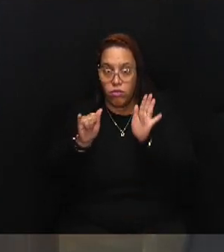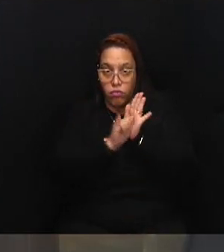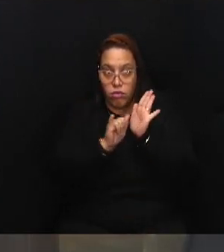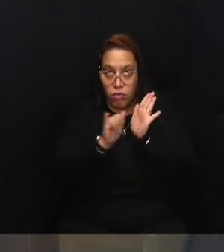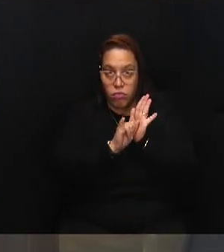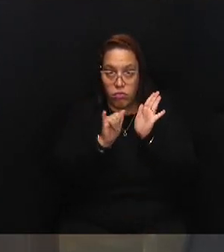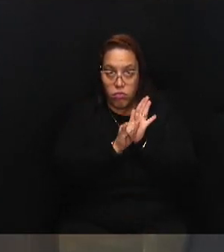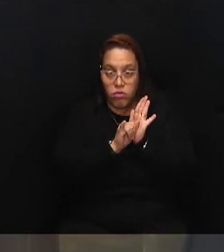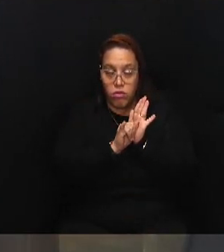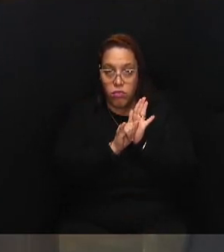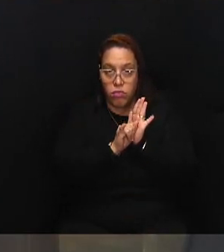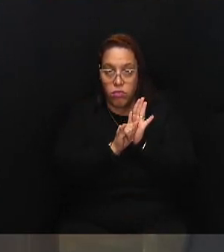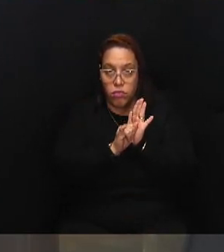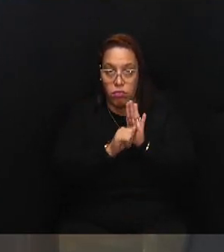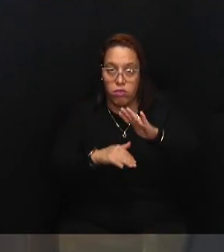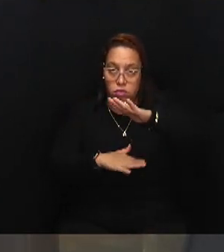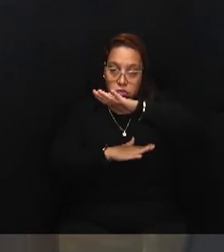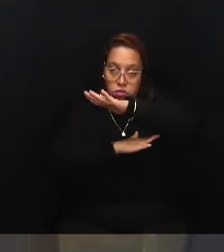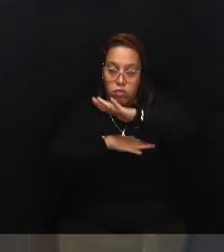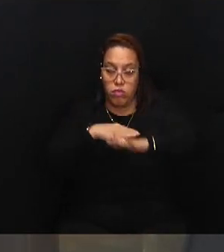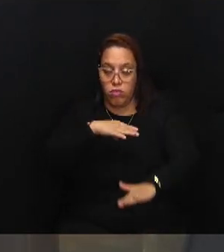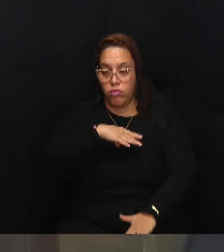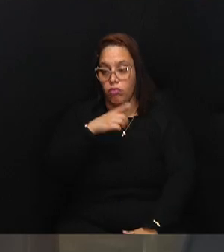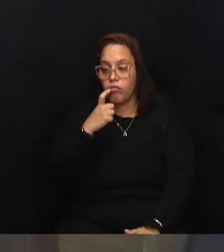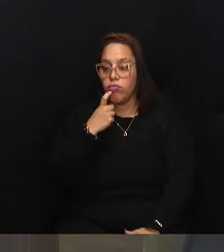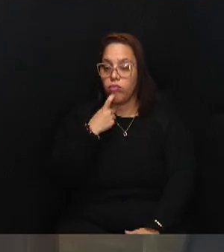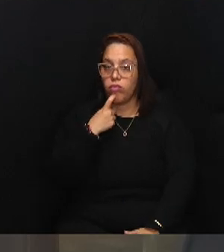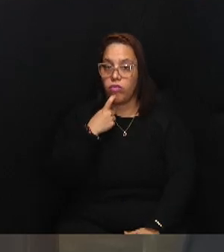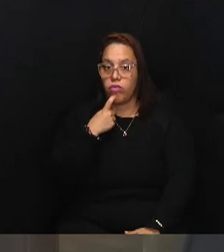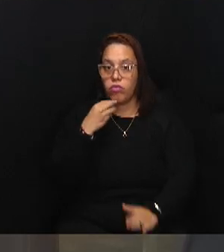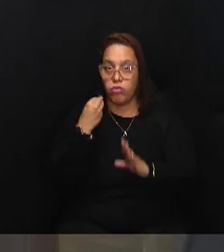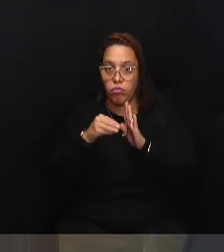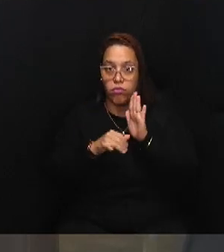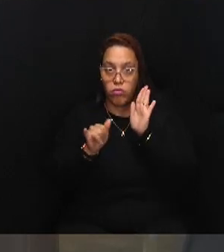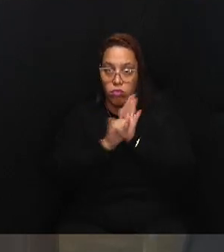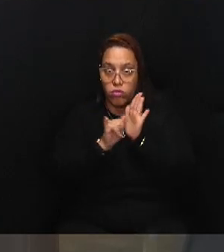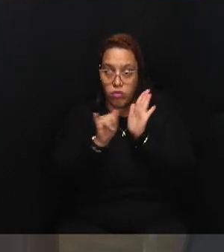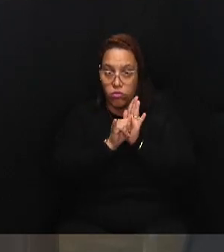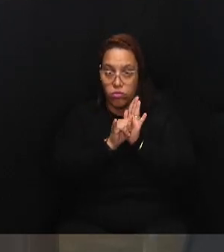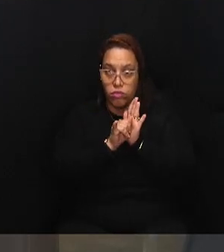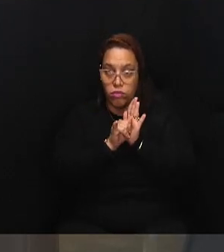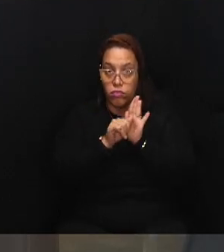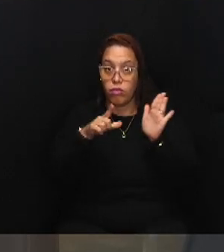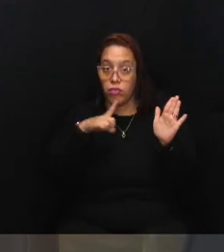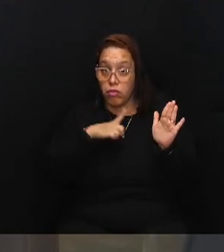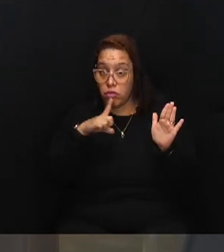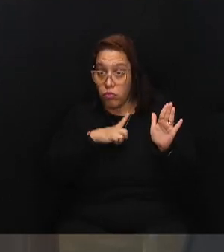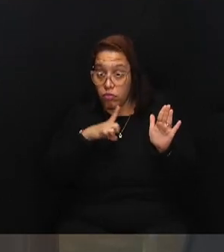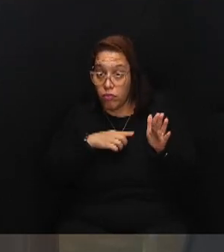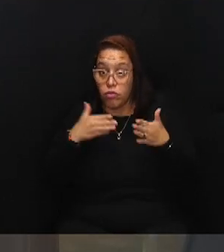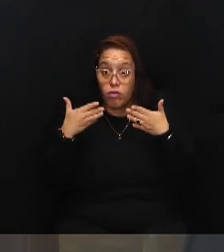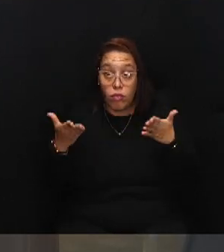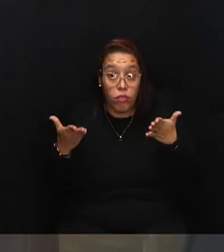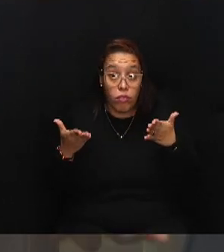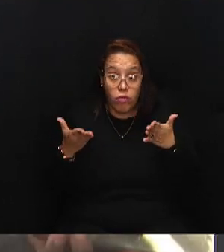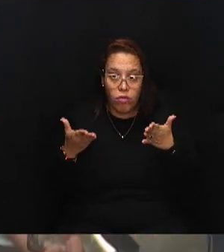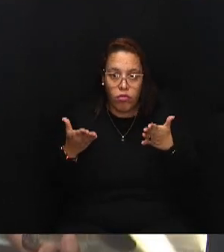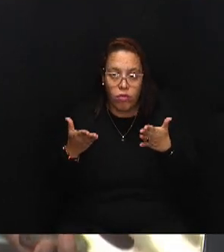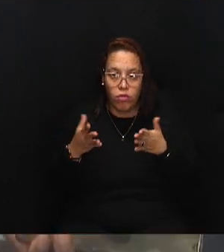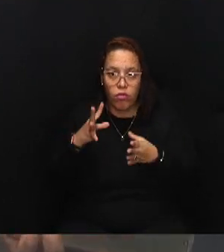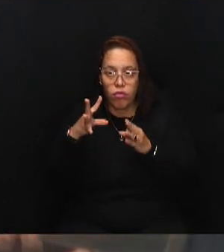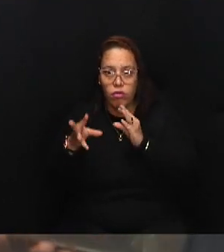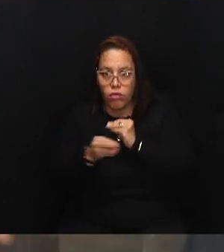a competência da Câmara Municipal publicar um edital dizendo que tem essa lei, uma